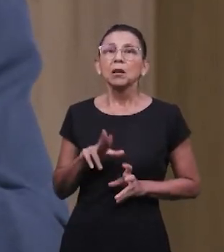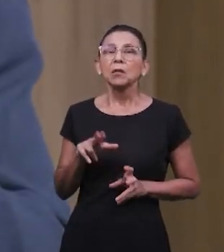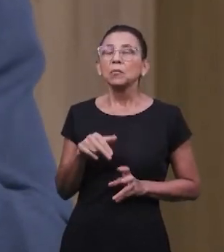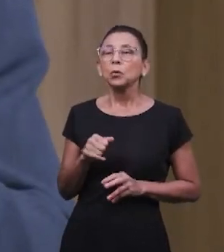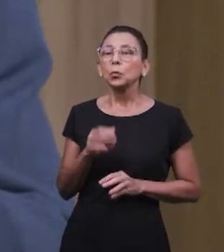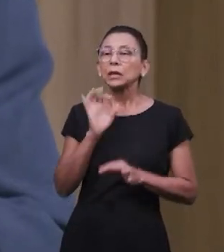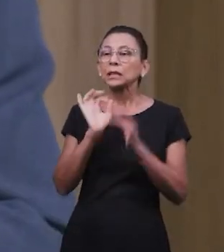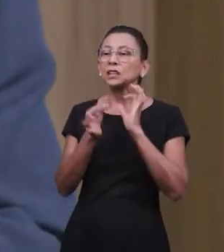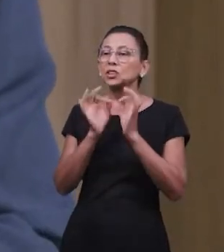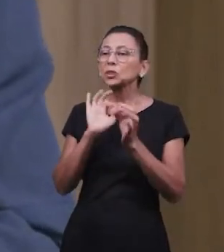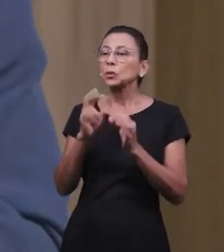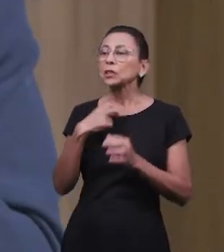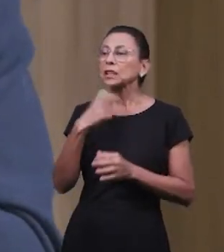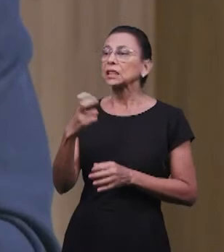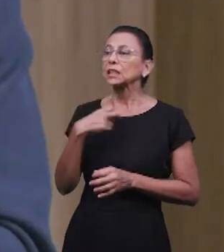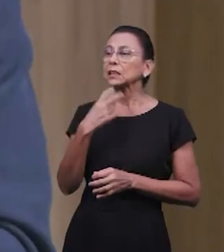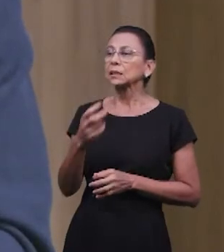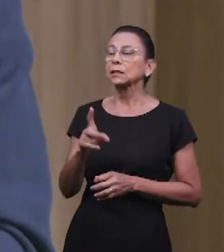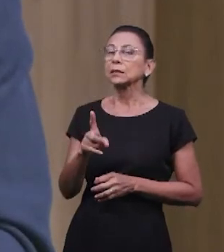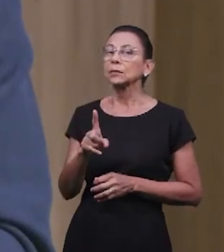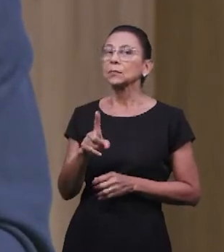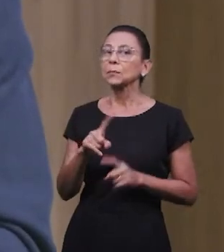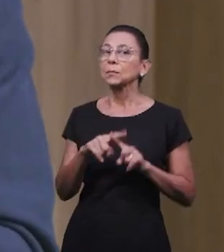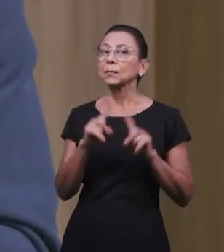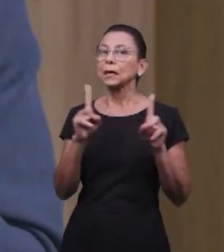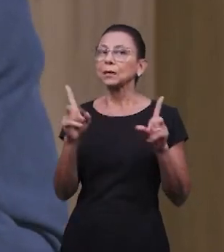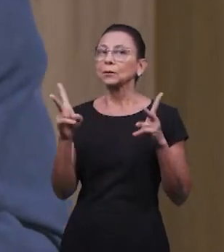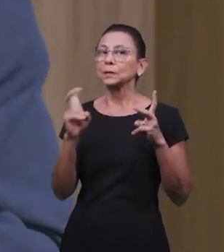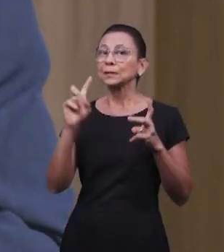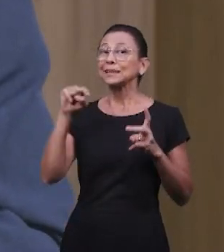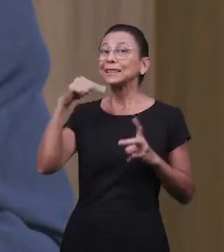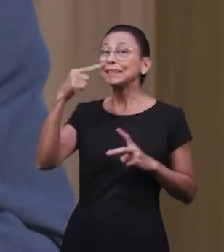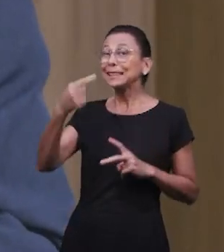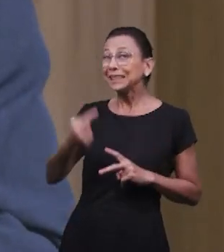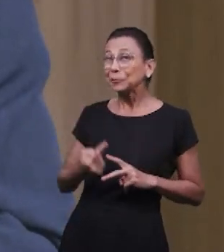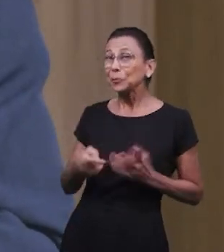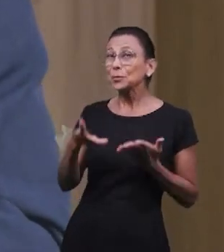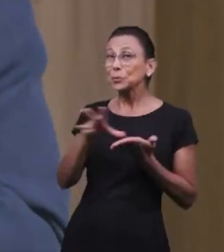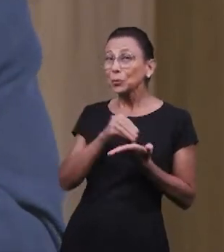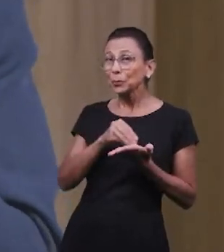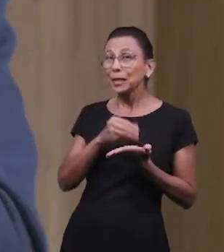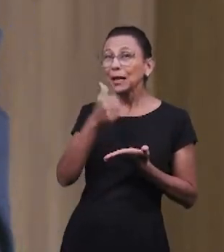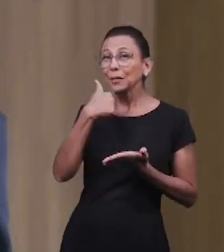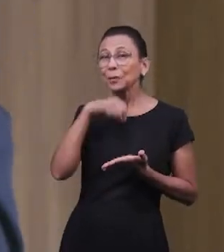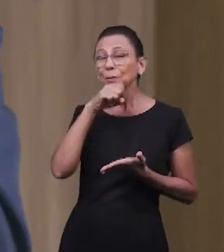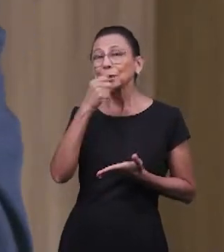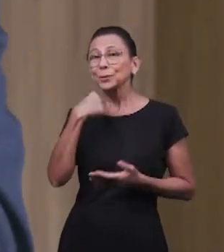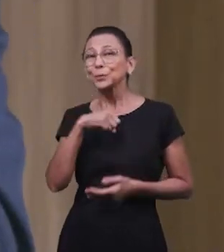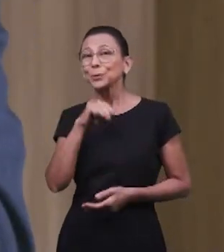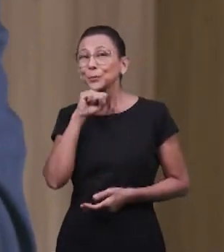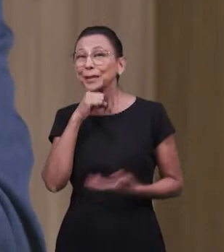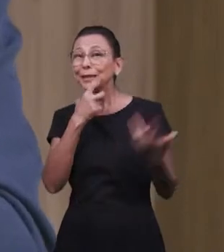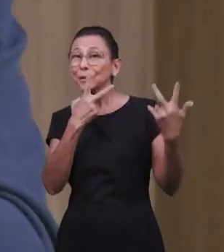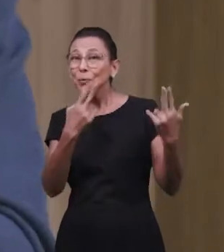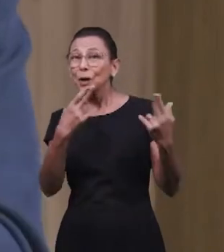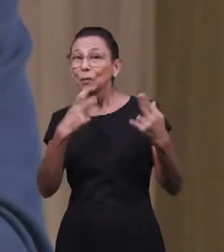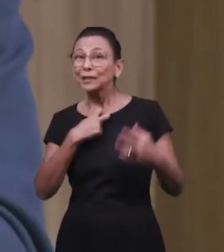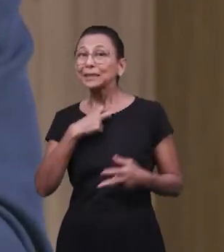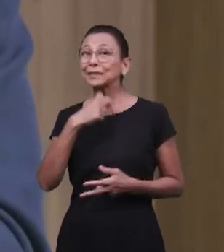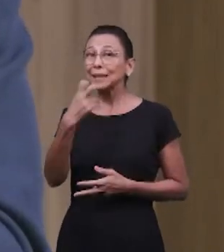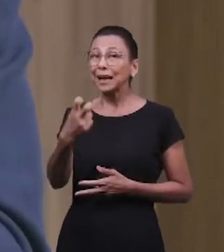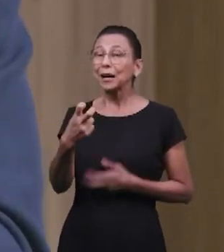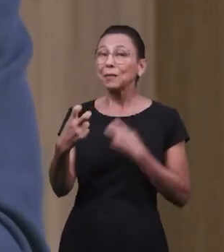fazer também. Então, há o risco de nós estar ensinando os nossos atos aos nossos filhos.